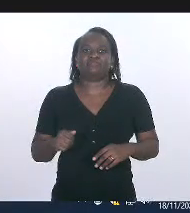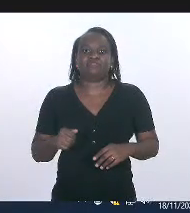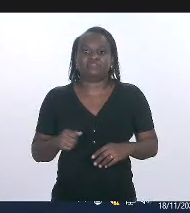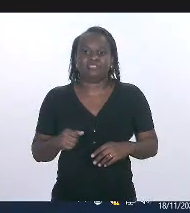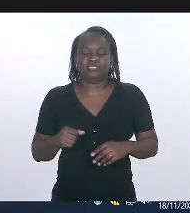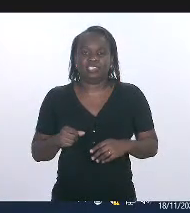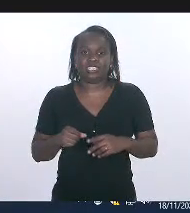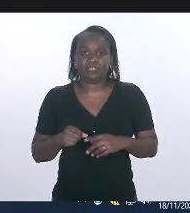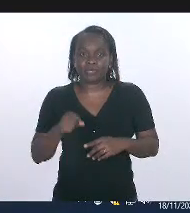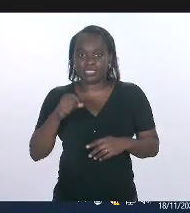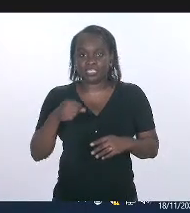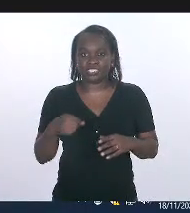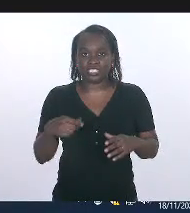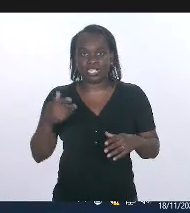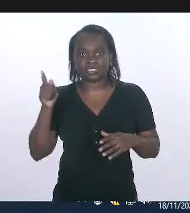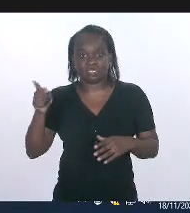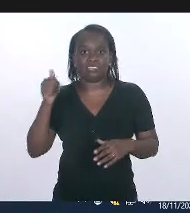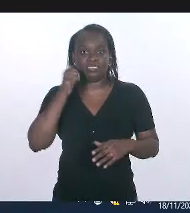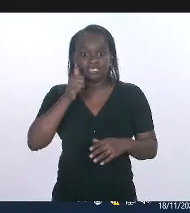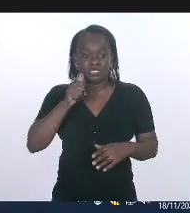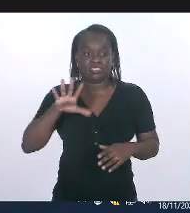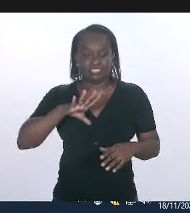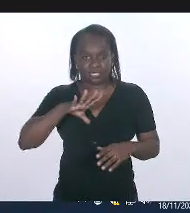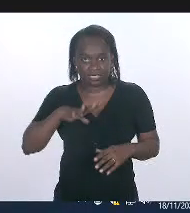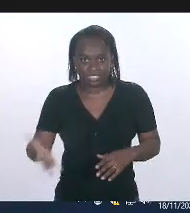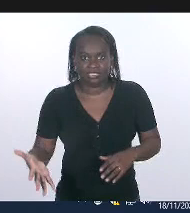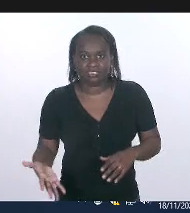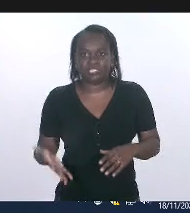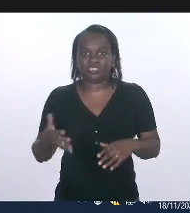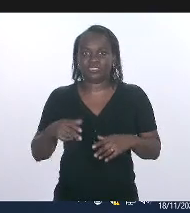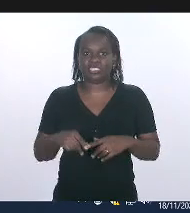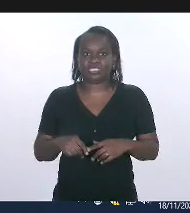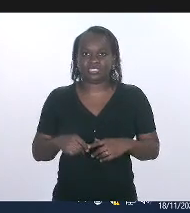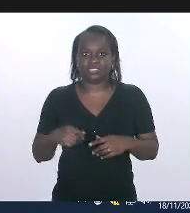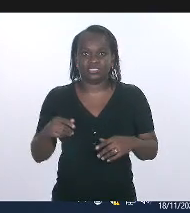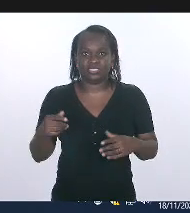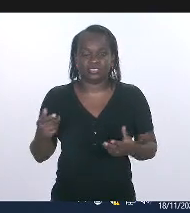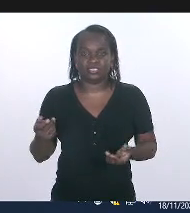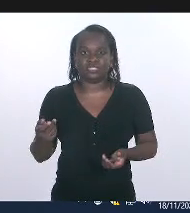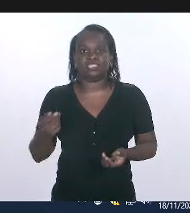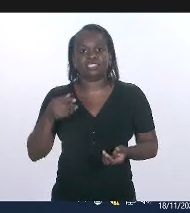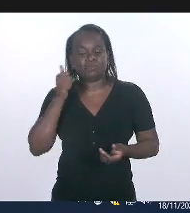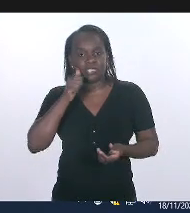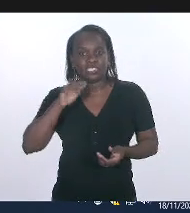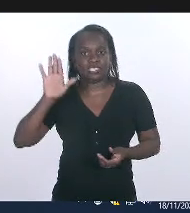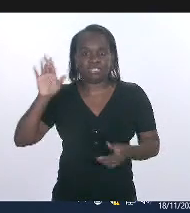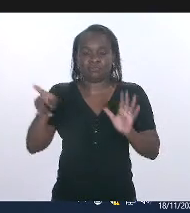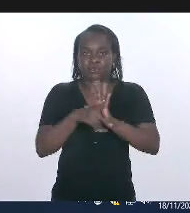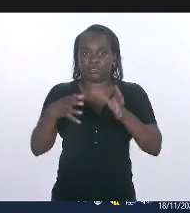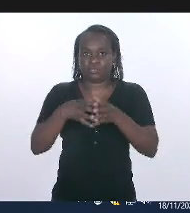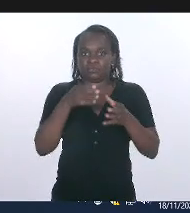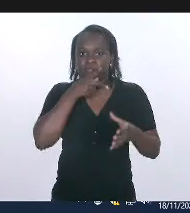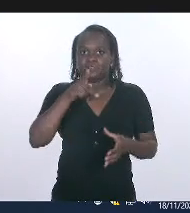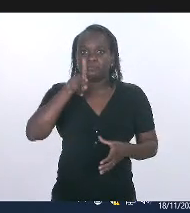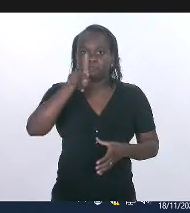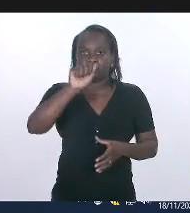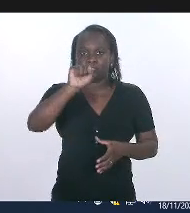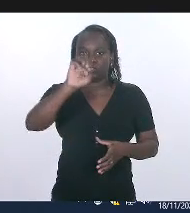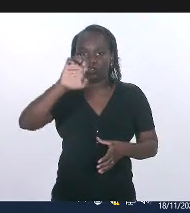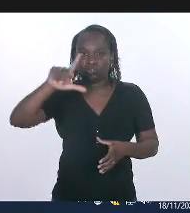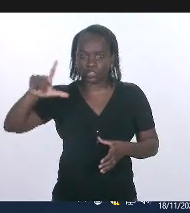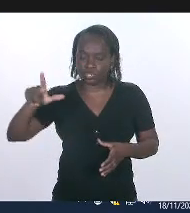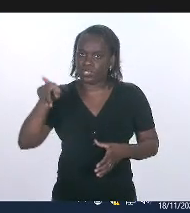forma corajosa e audaciosa foi candidata pelo PSOL, numa